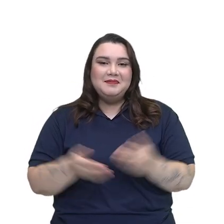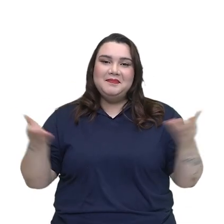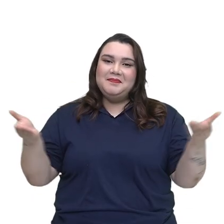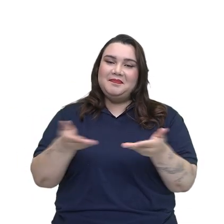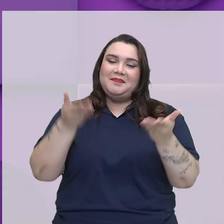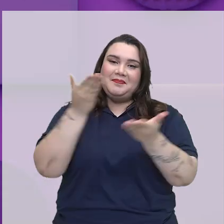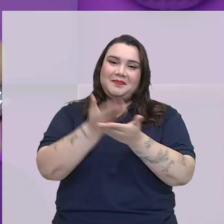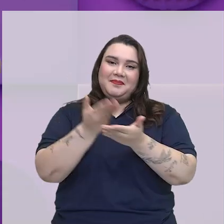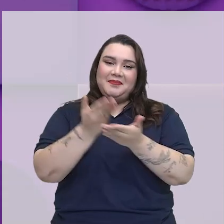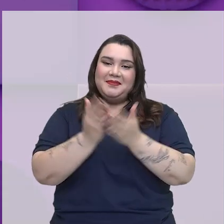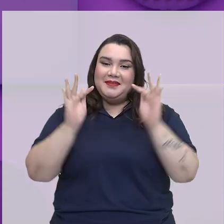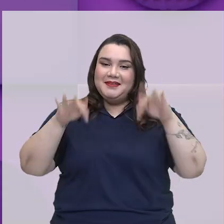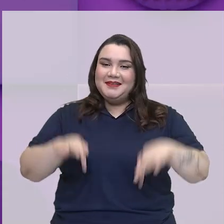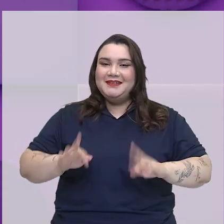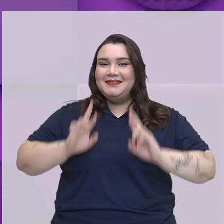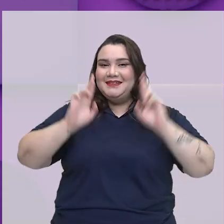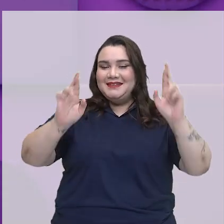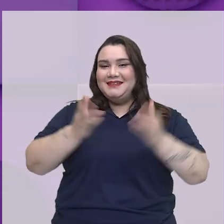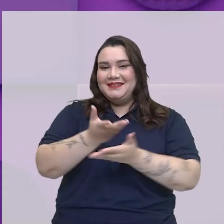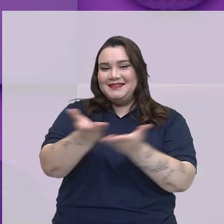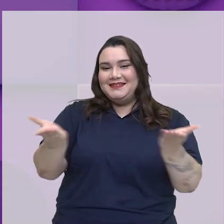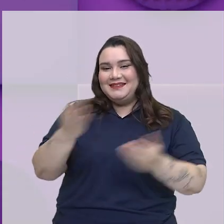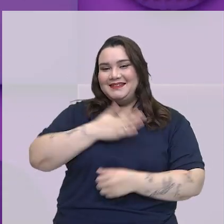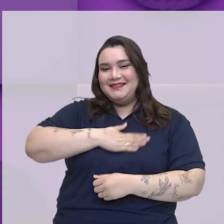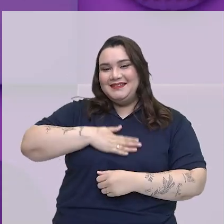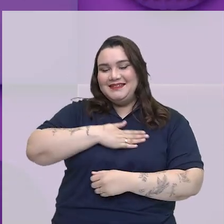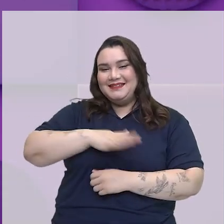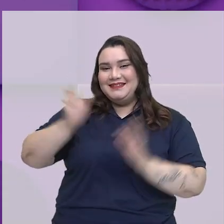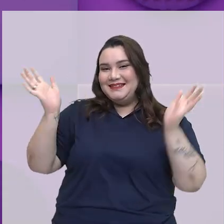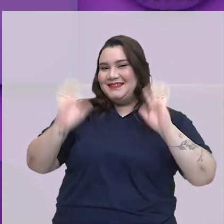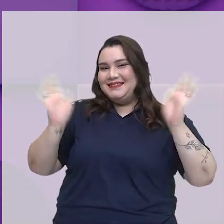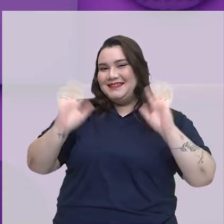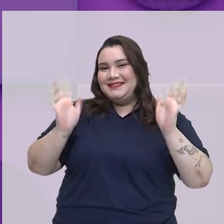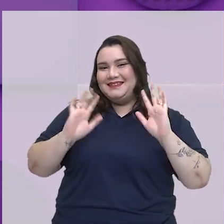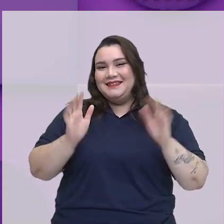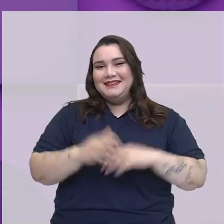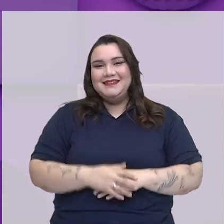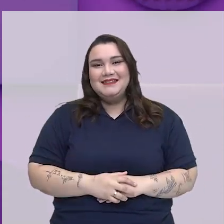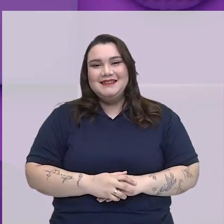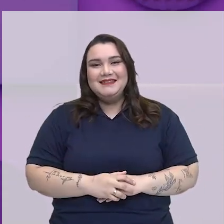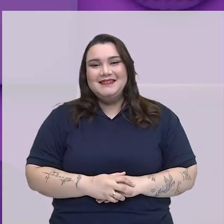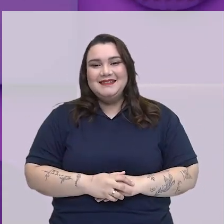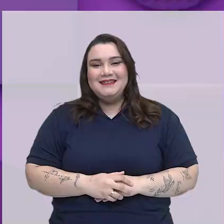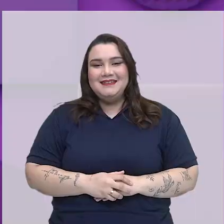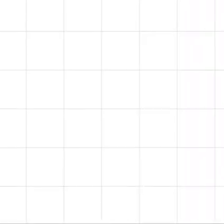Eu vou ficando por aqui. Espero que vocês tenham gostado. Tchau.